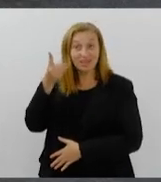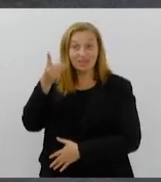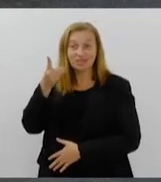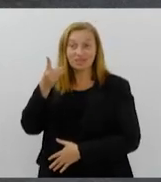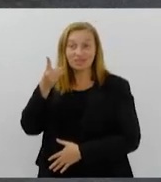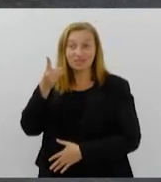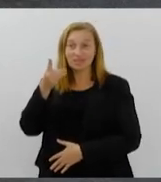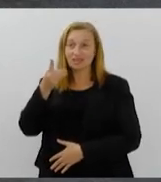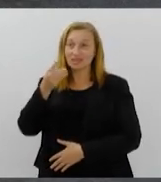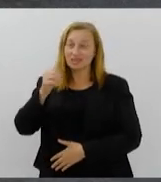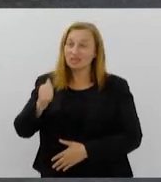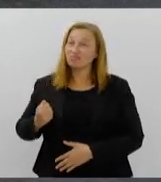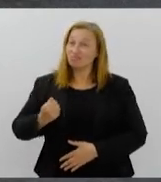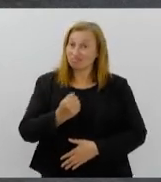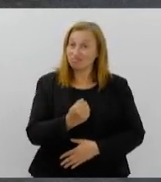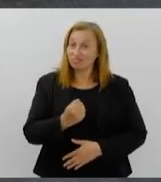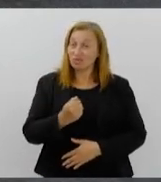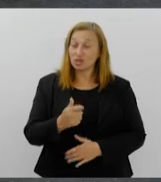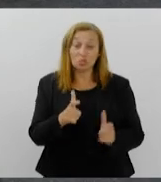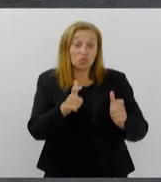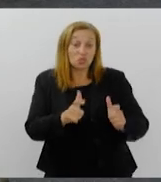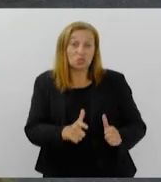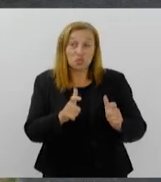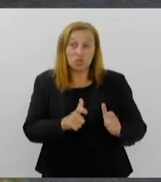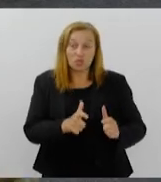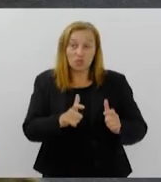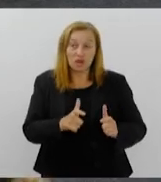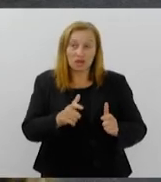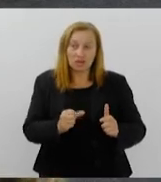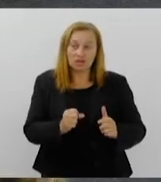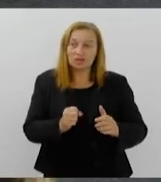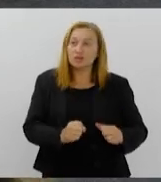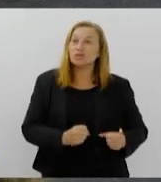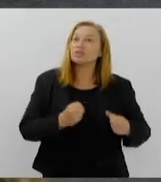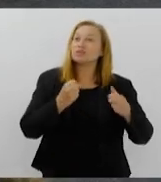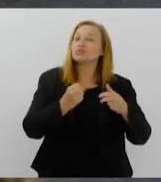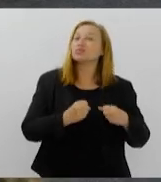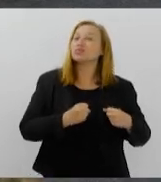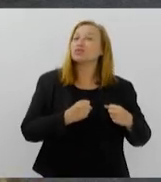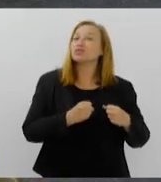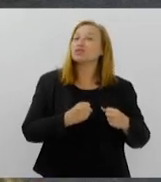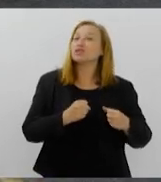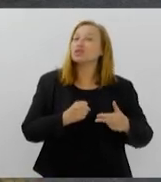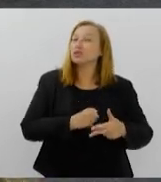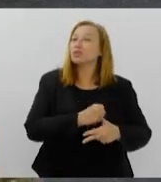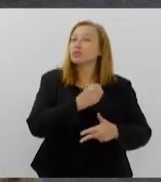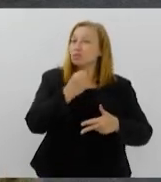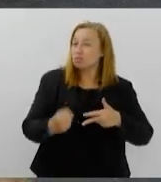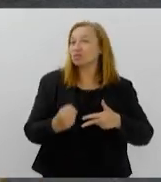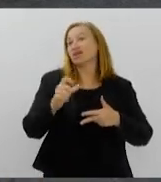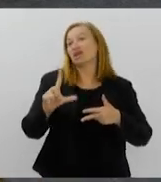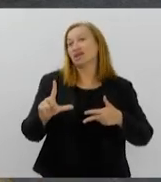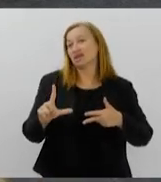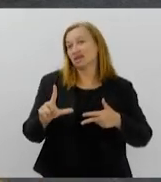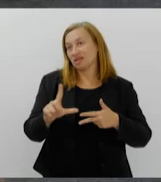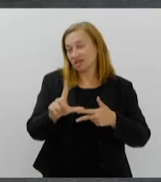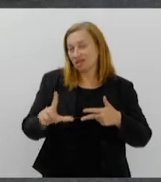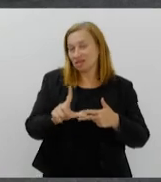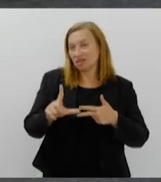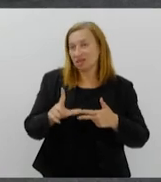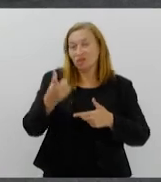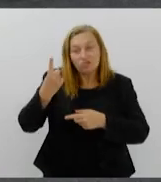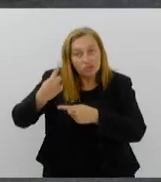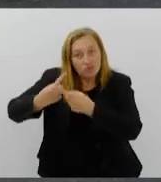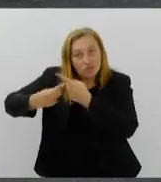assumindo o comando de um órgão que, antes de mais nada, é um órgão do poder legislativo. Então, saudar, desejar sucesso